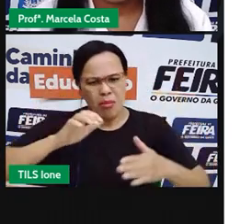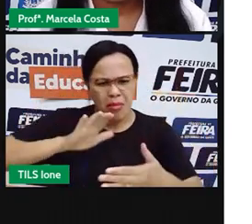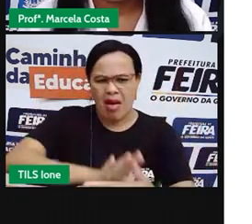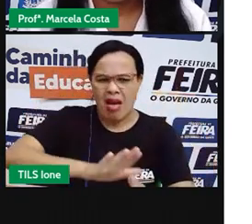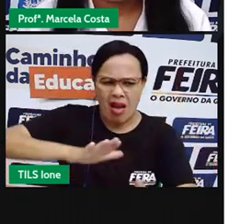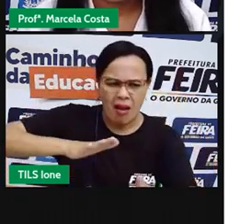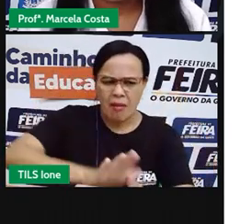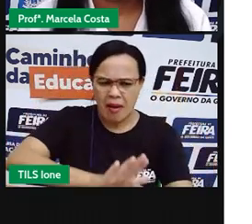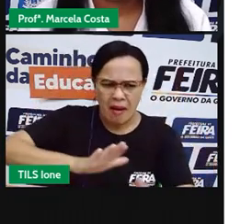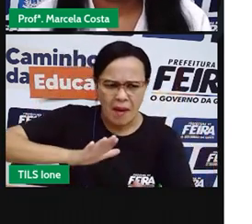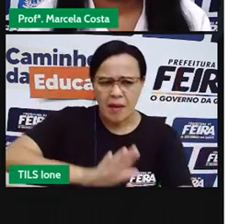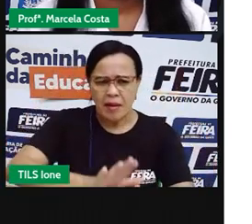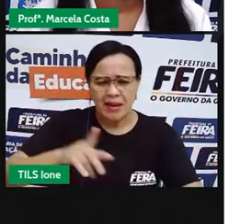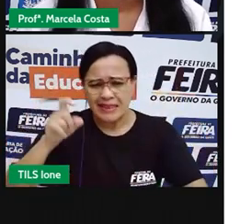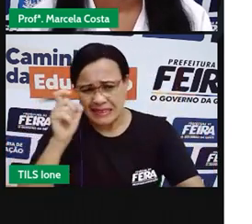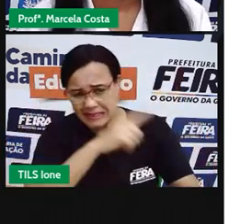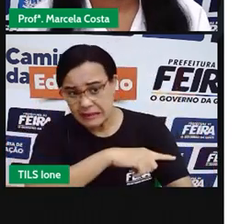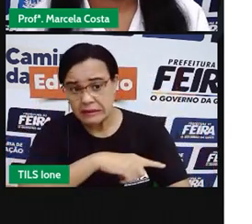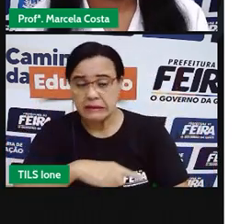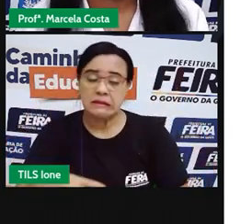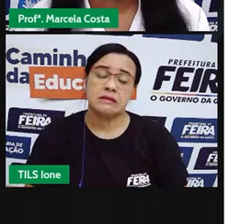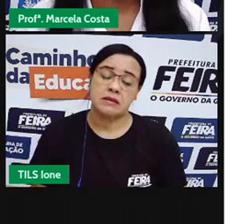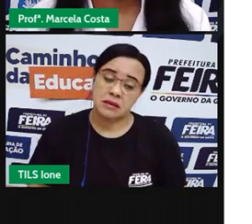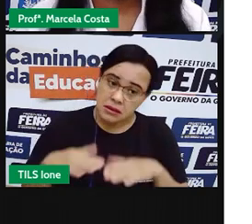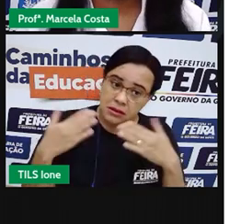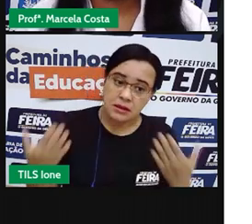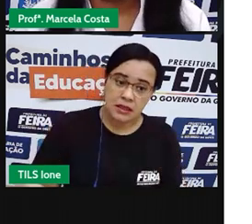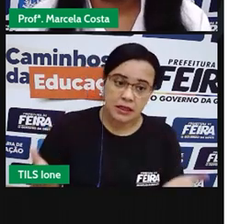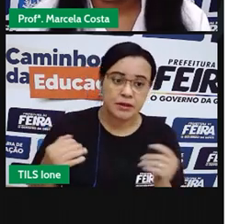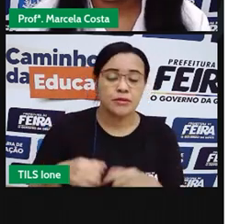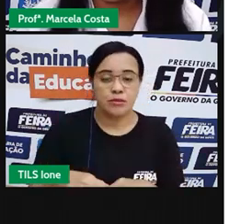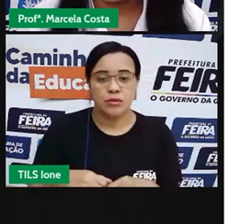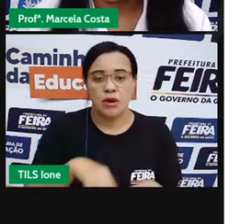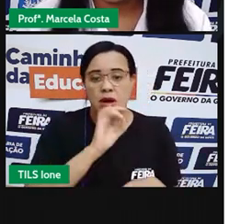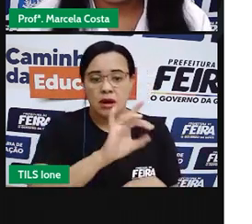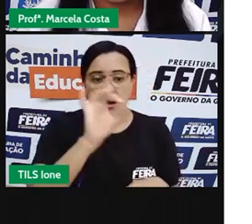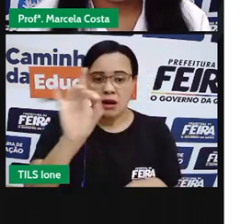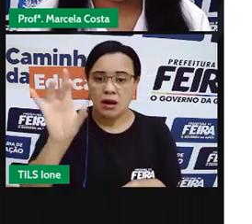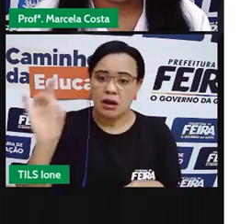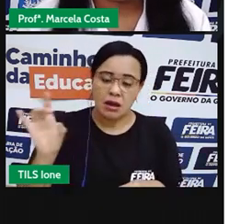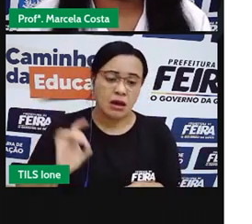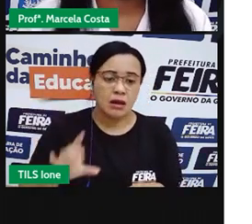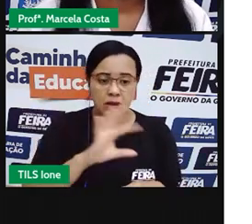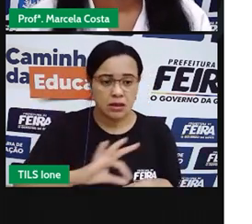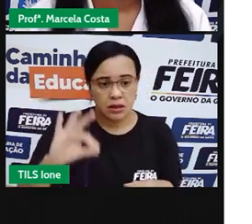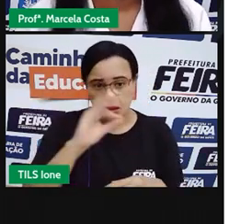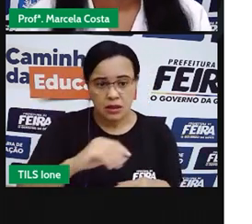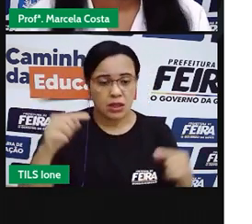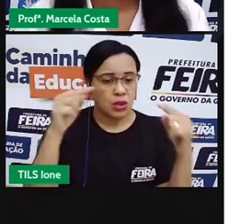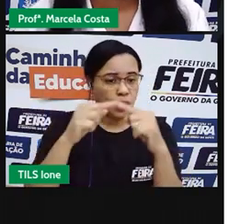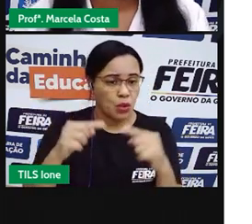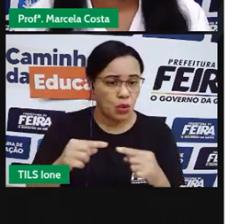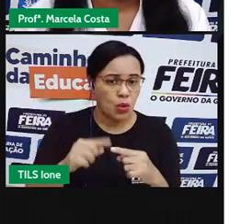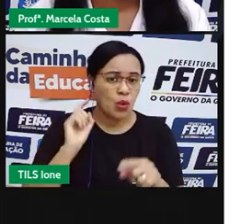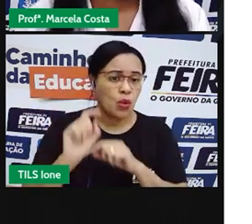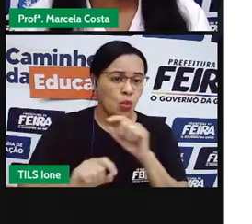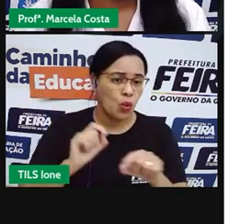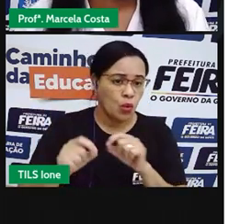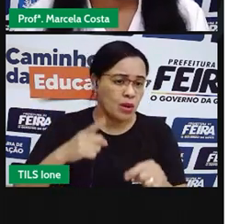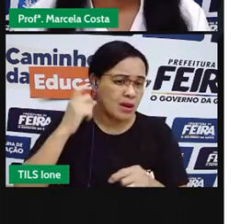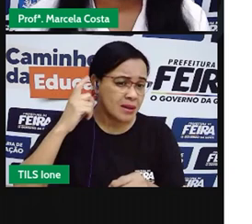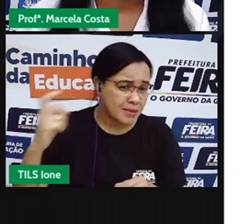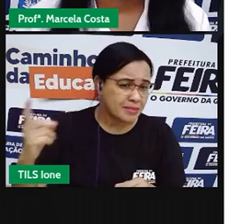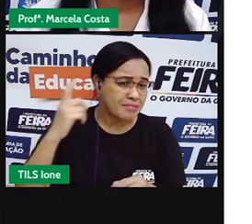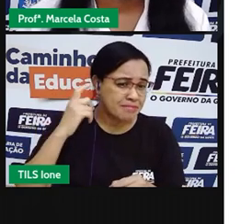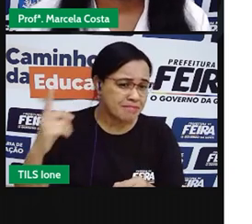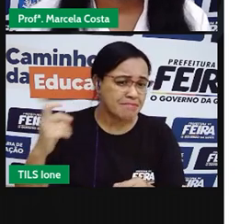a freada brusca? Pois é, esse som produzido por esse veículo causa aí o que a